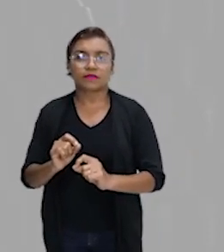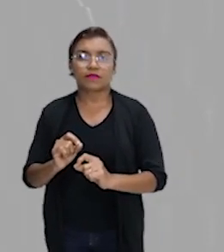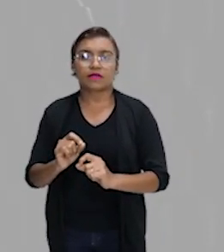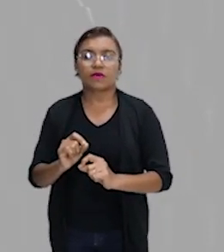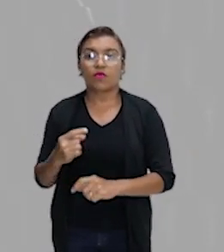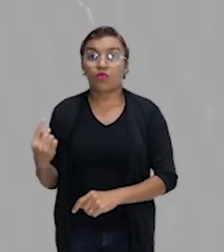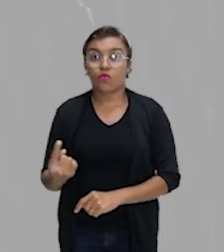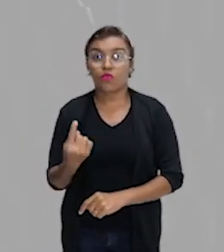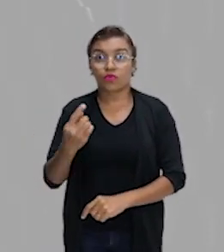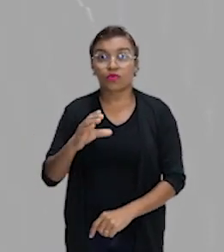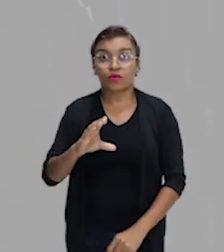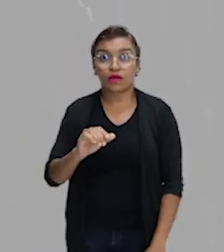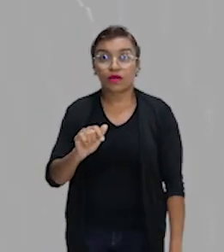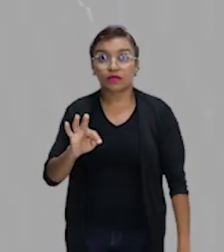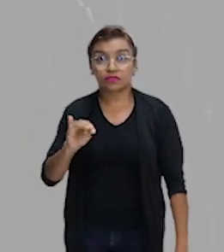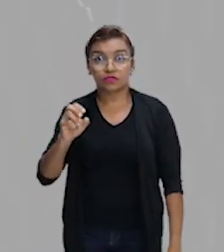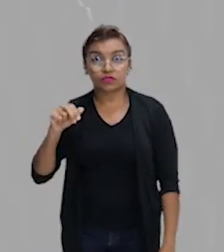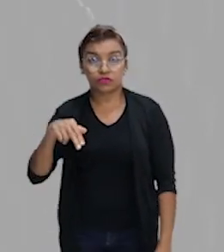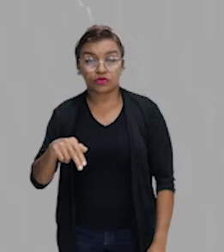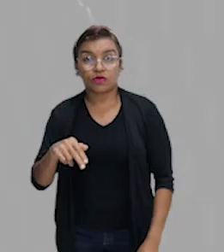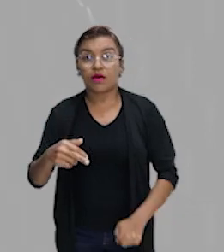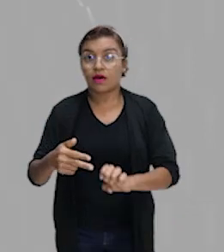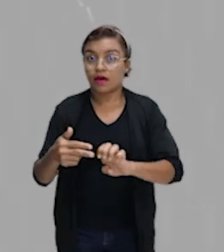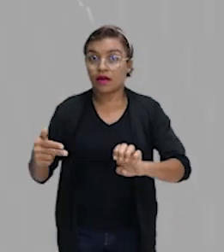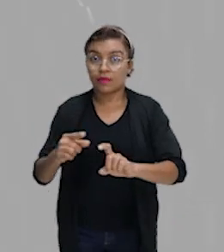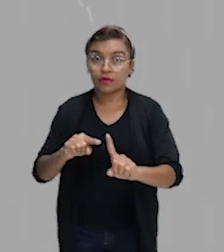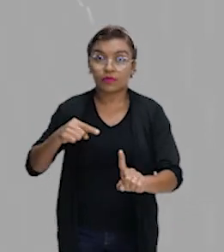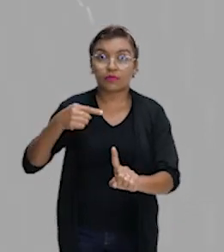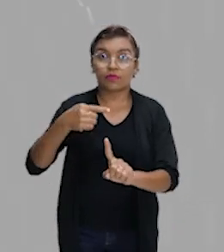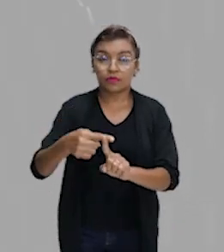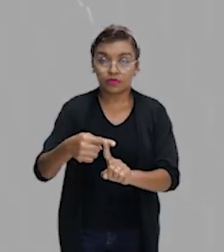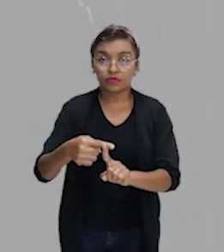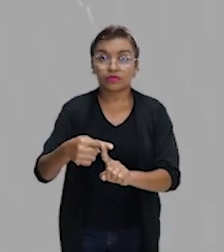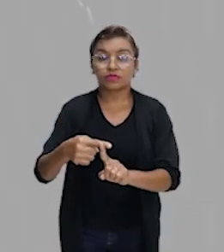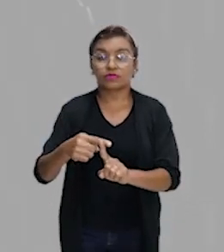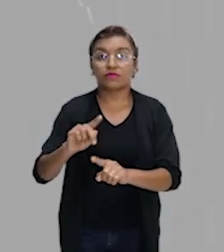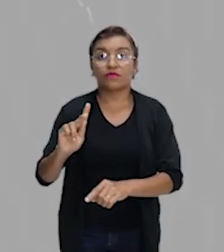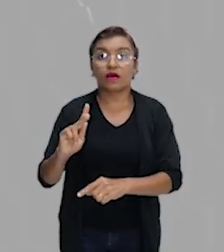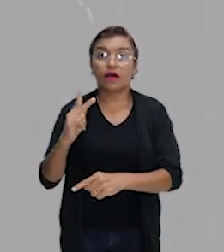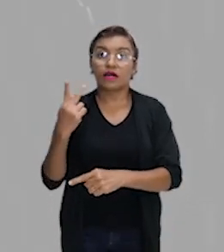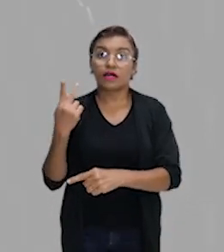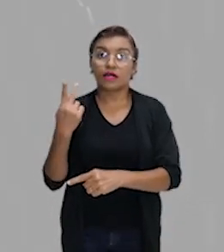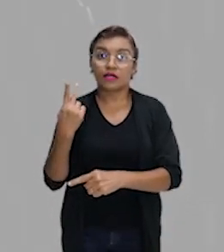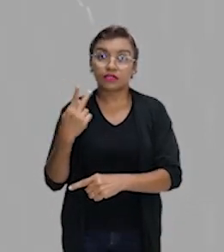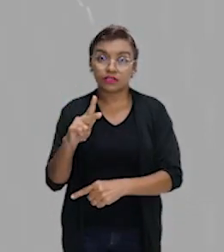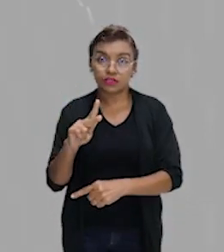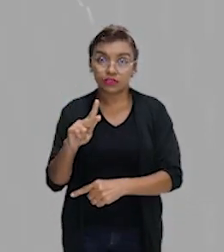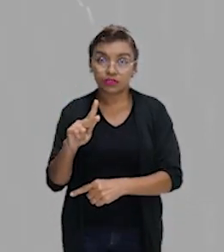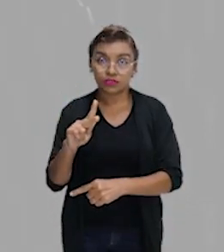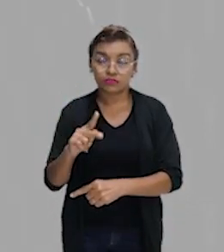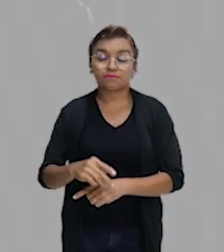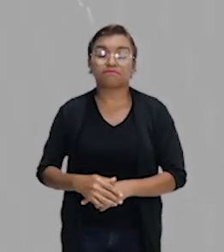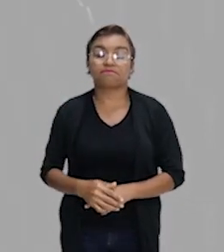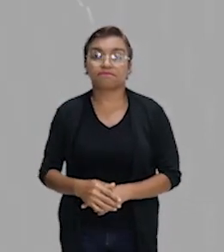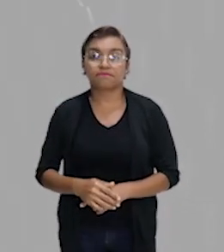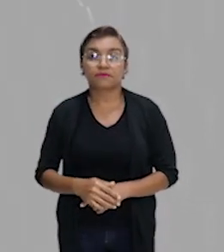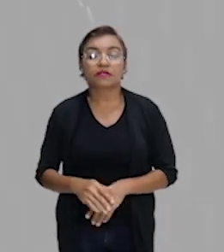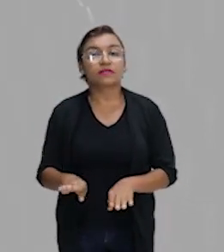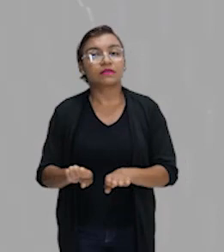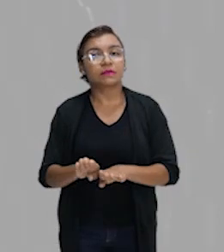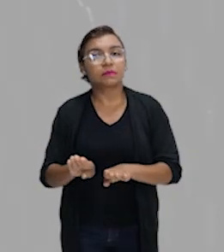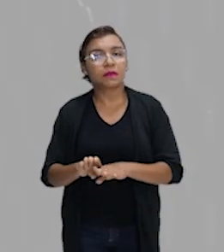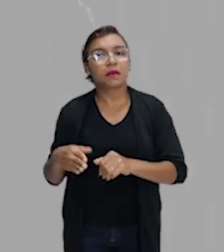seja, único elemento positivo, o hidrogênio. Já as bases